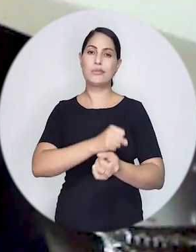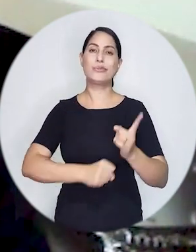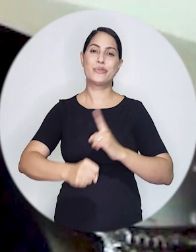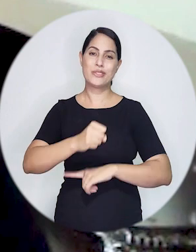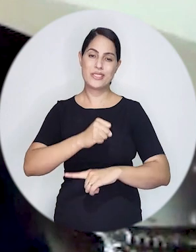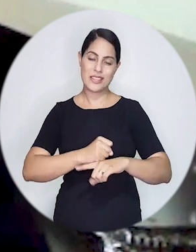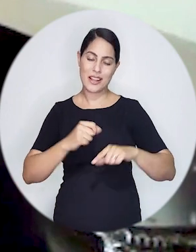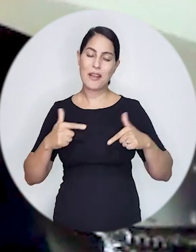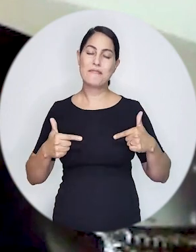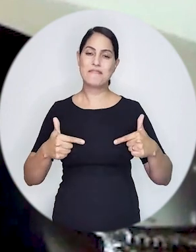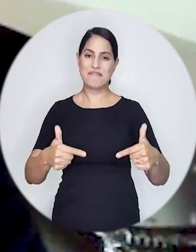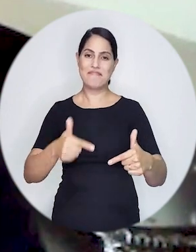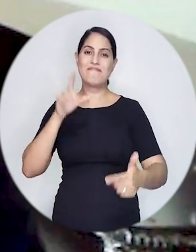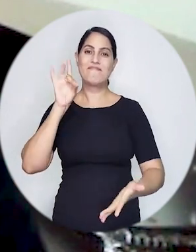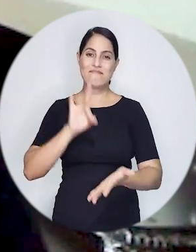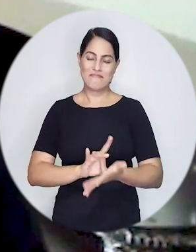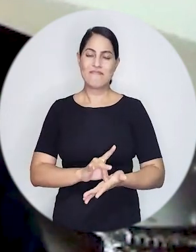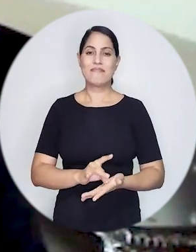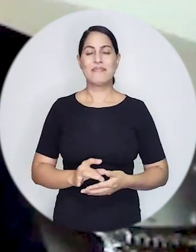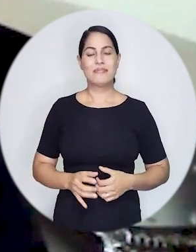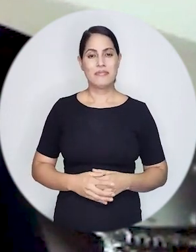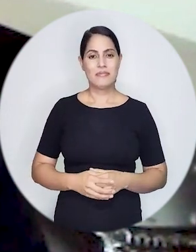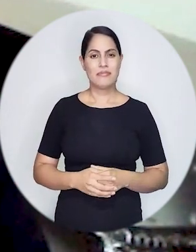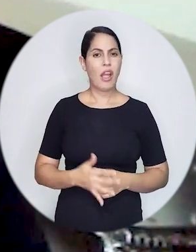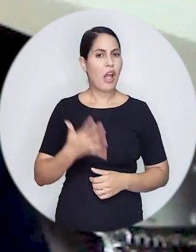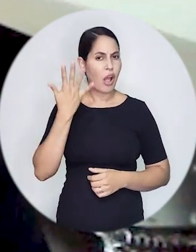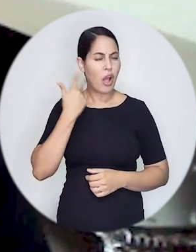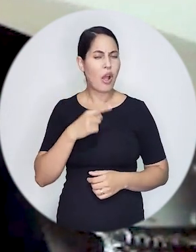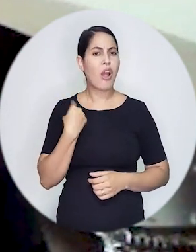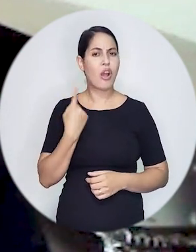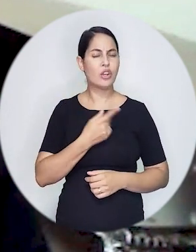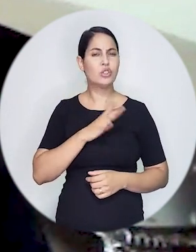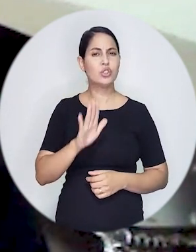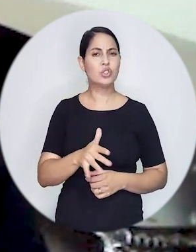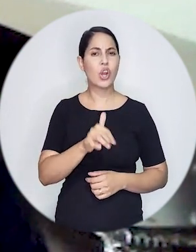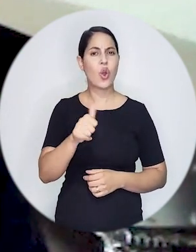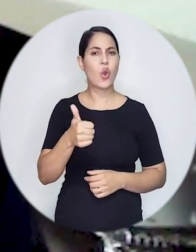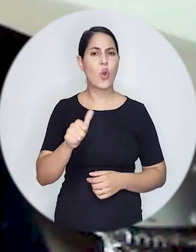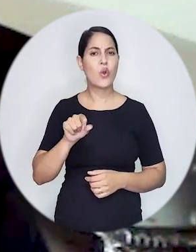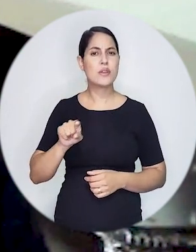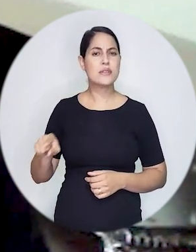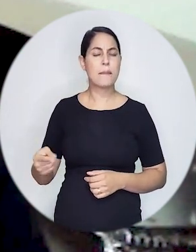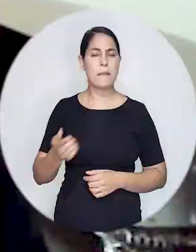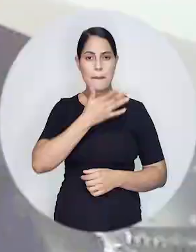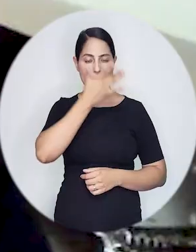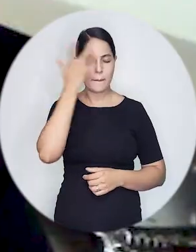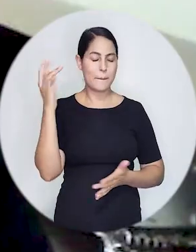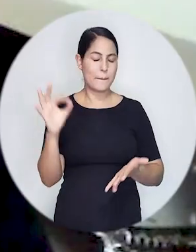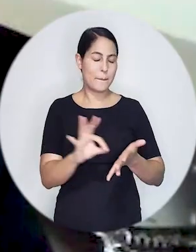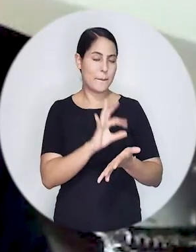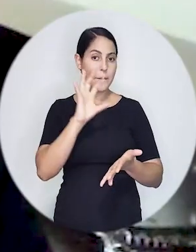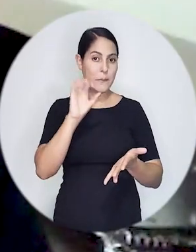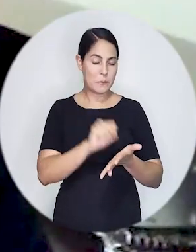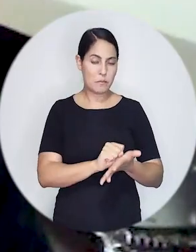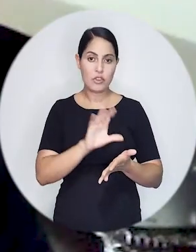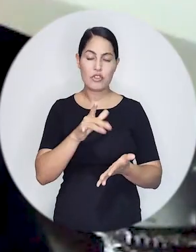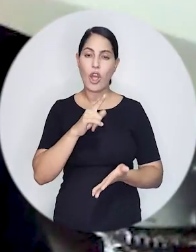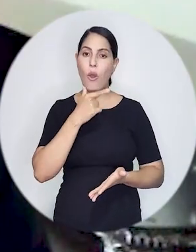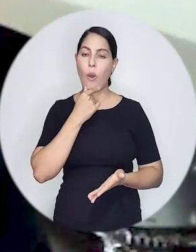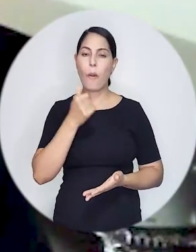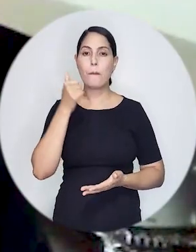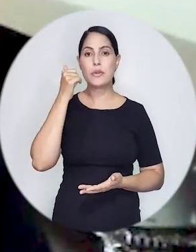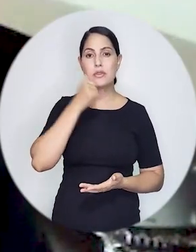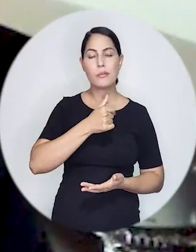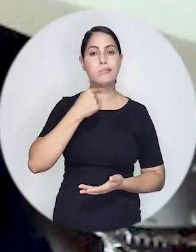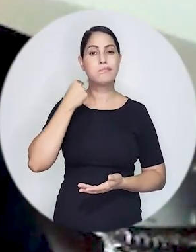presente, que tem um compromisso muito grande com a sociedade, com o próprio Estado Democrático de Direito. Atualmente estamos chegando a 11